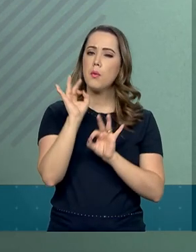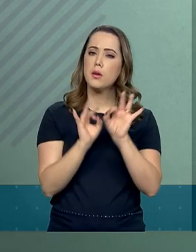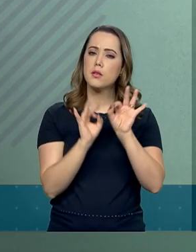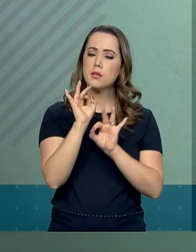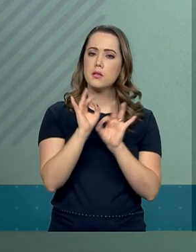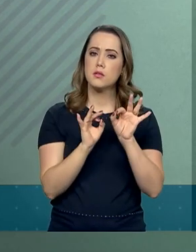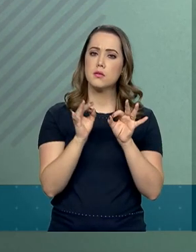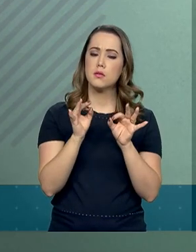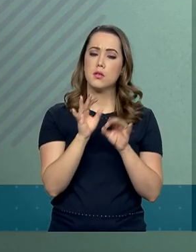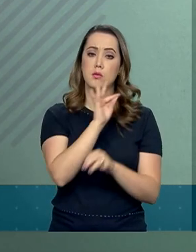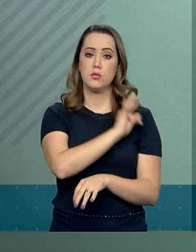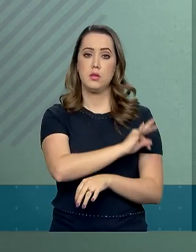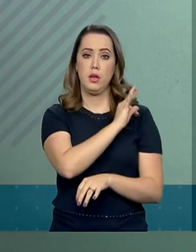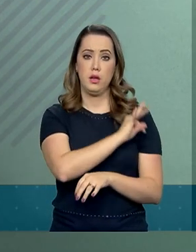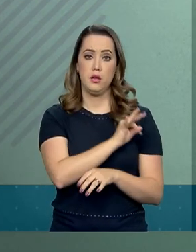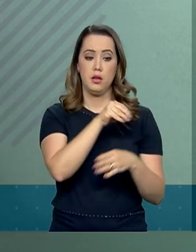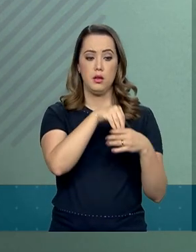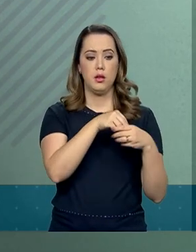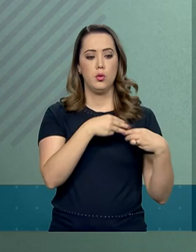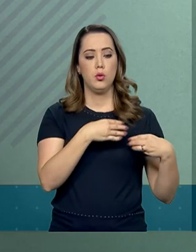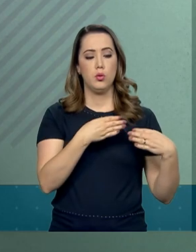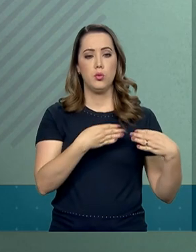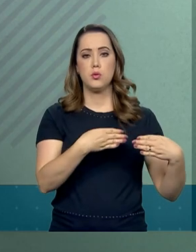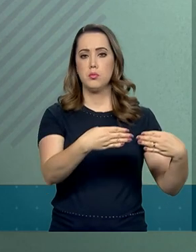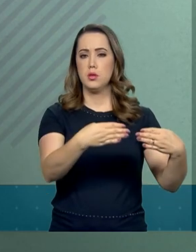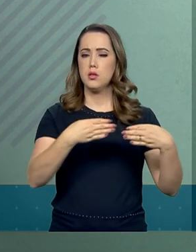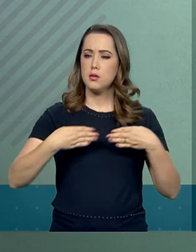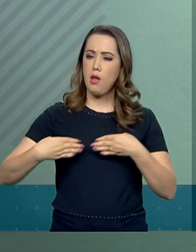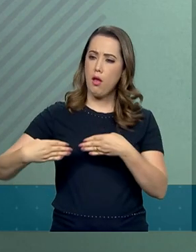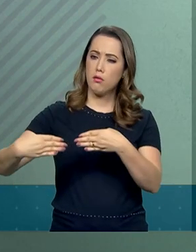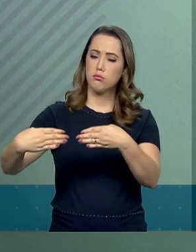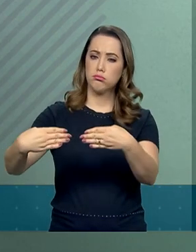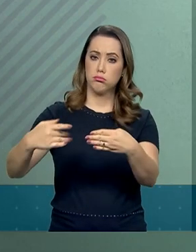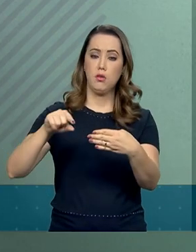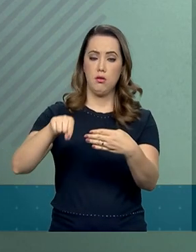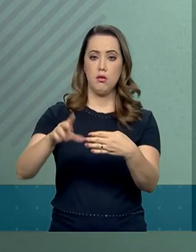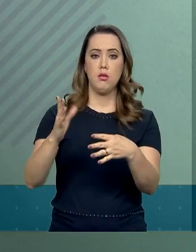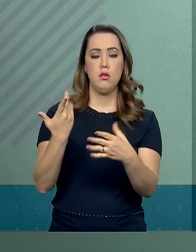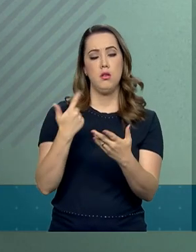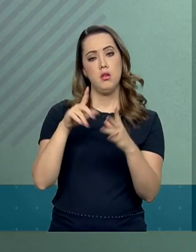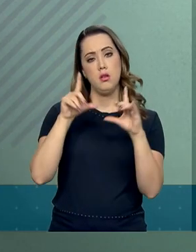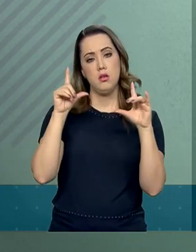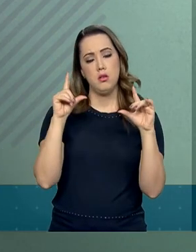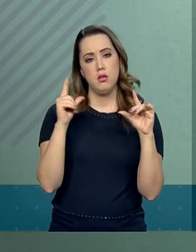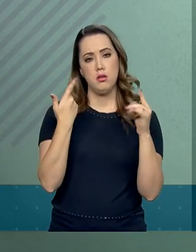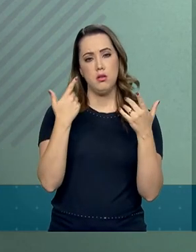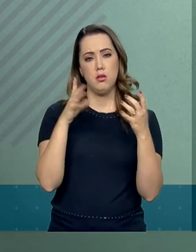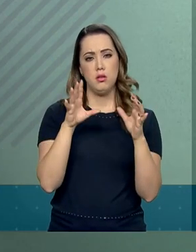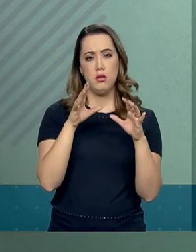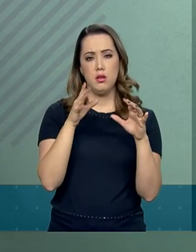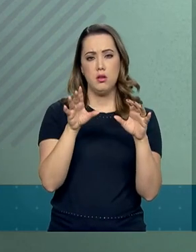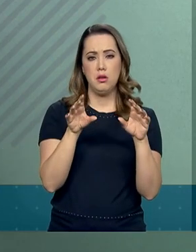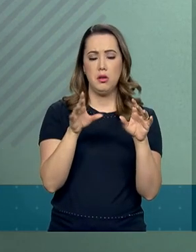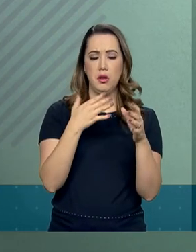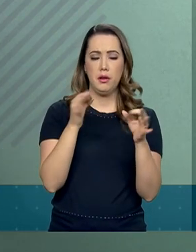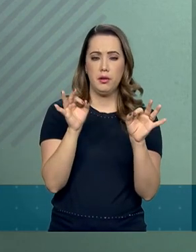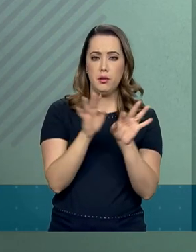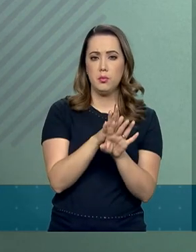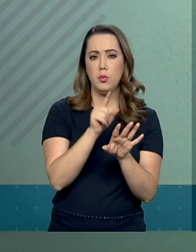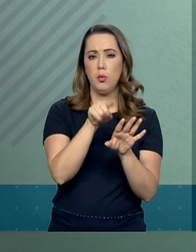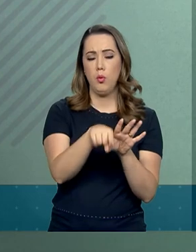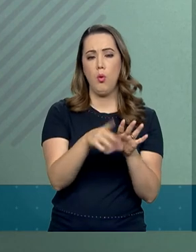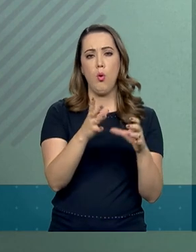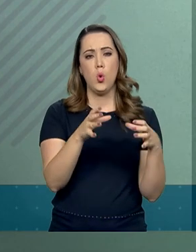técnica dos ministérios ea desconstrução de órgãos ideologicamente mobiliados